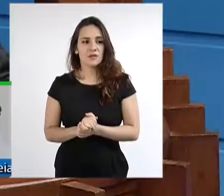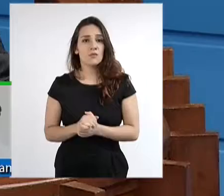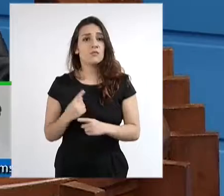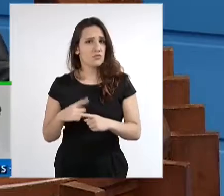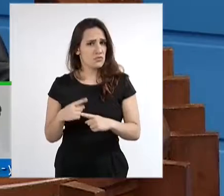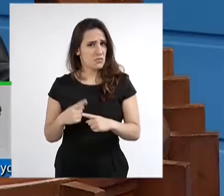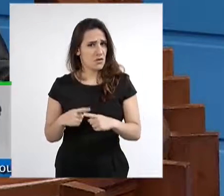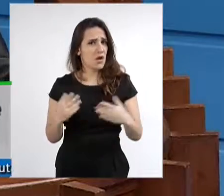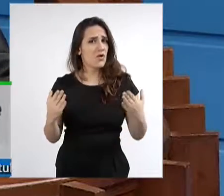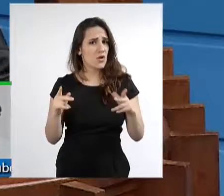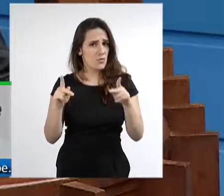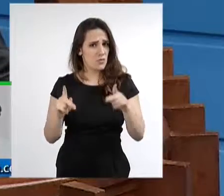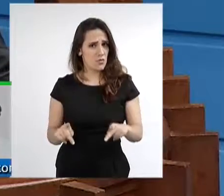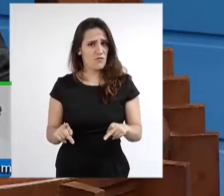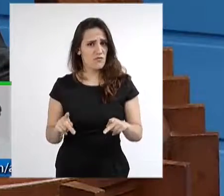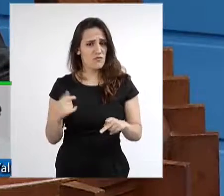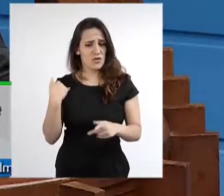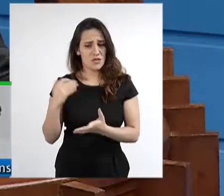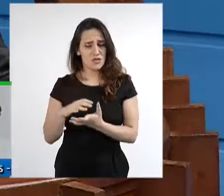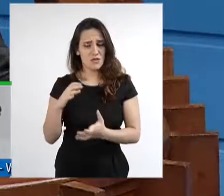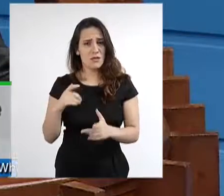maioria do futuro.